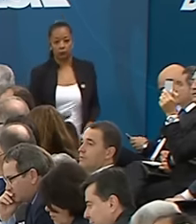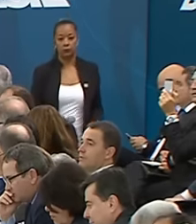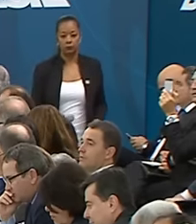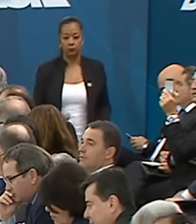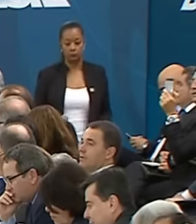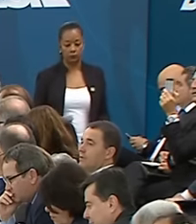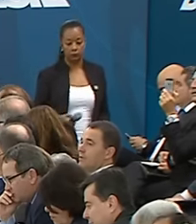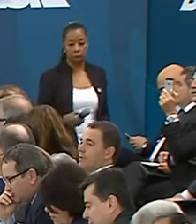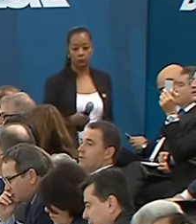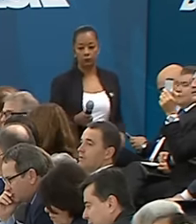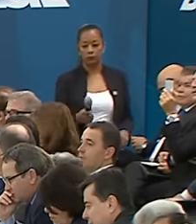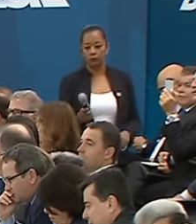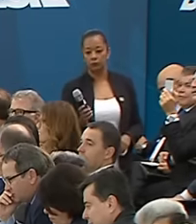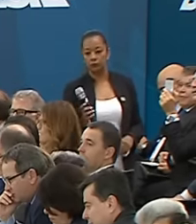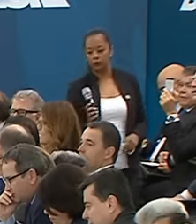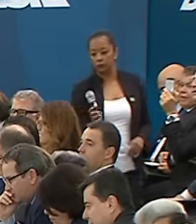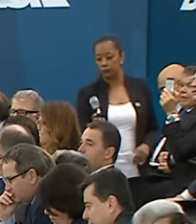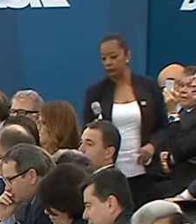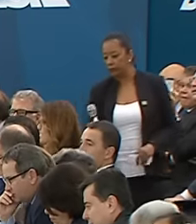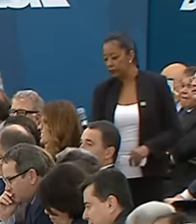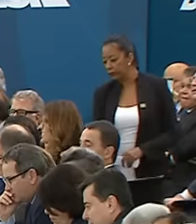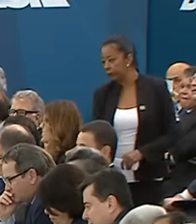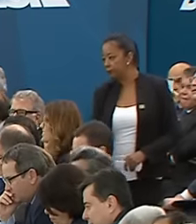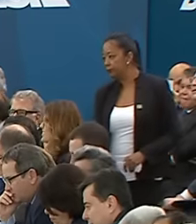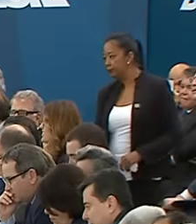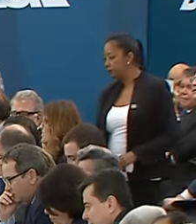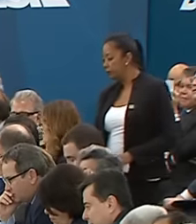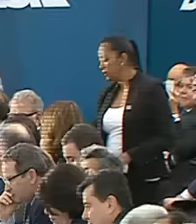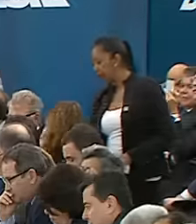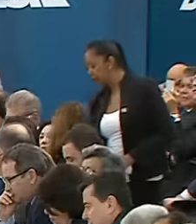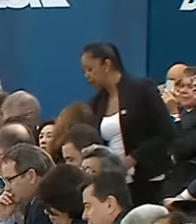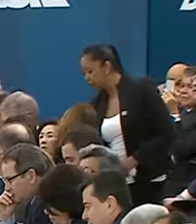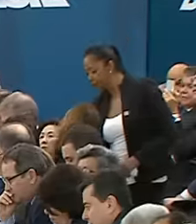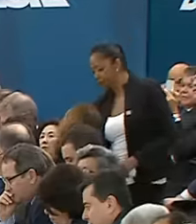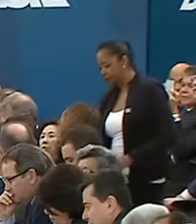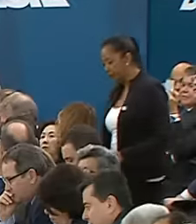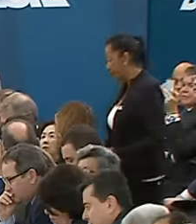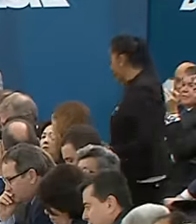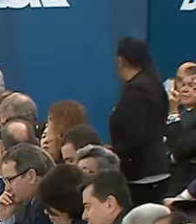é pronto. O que diz lá